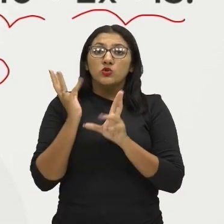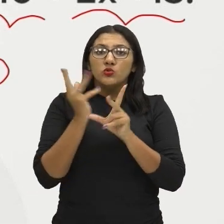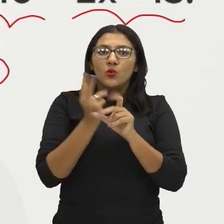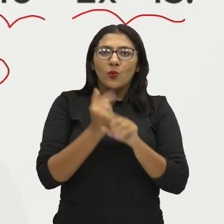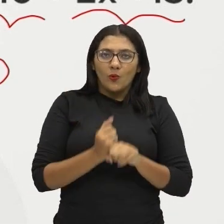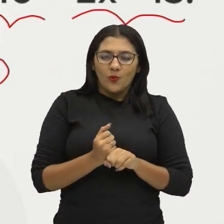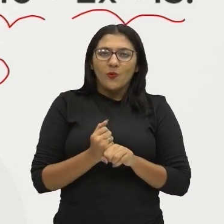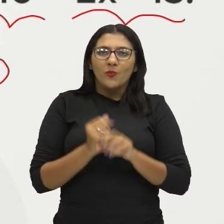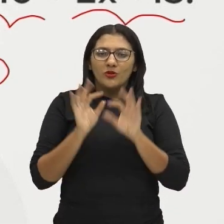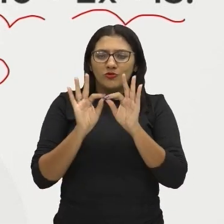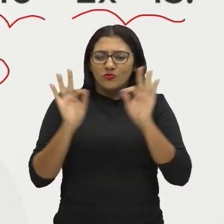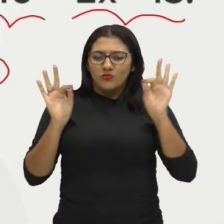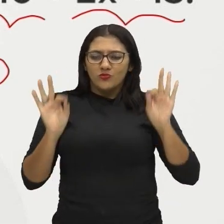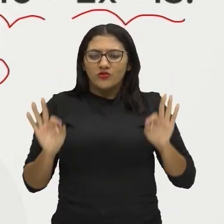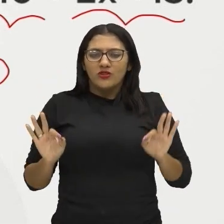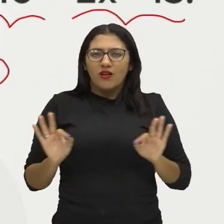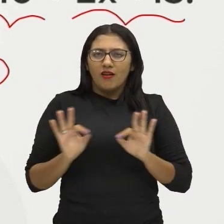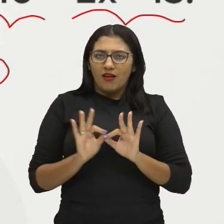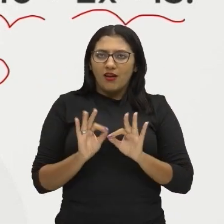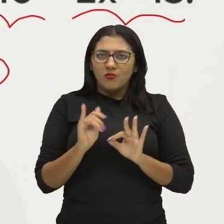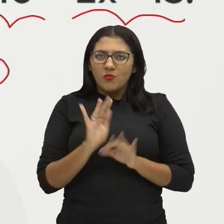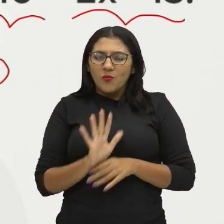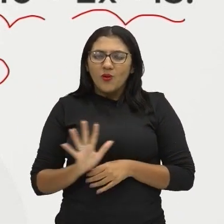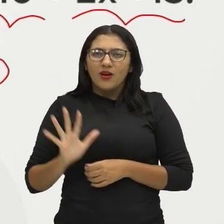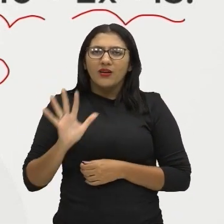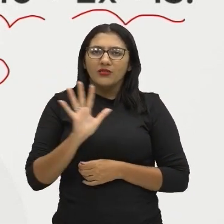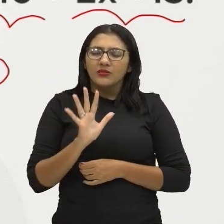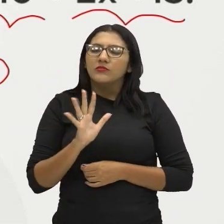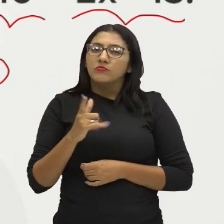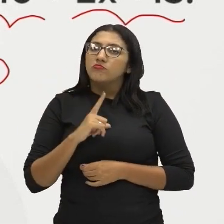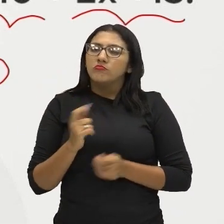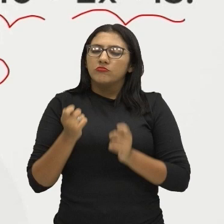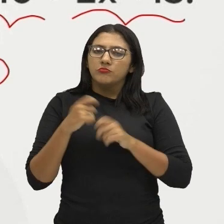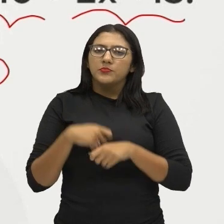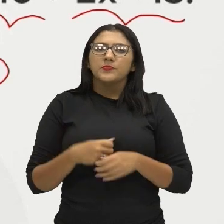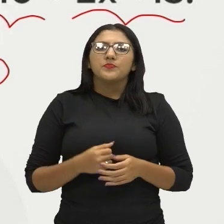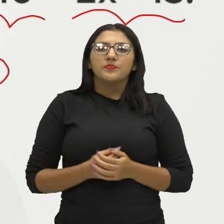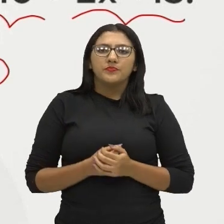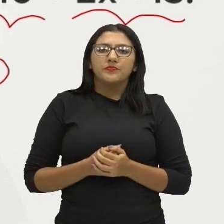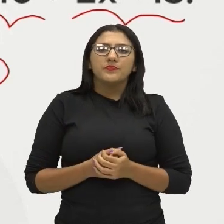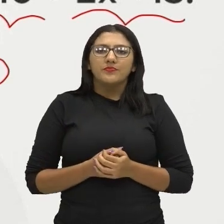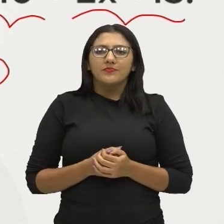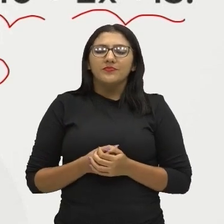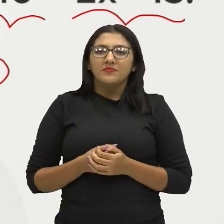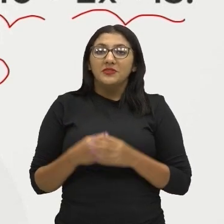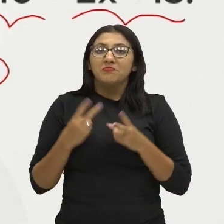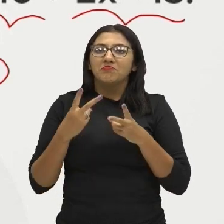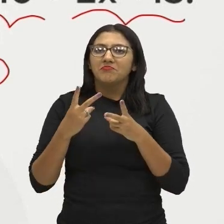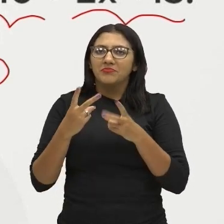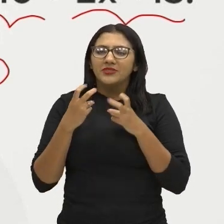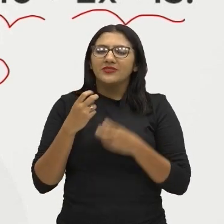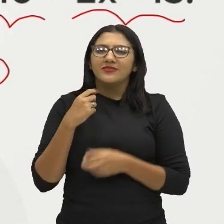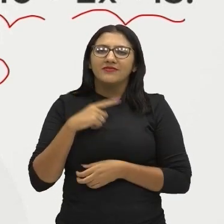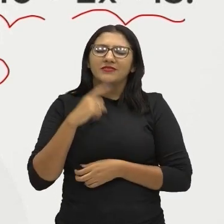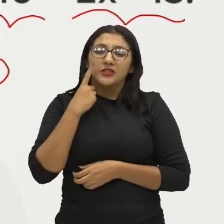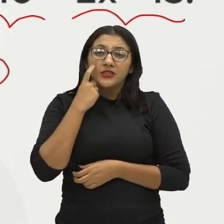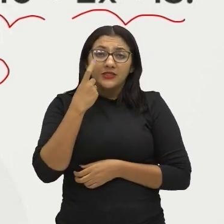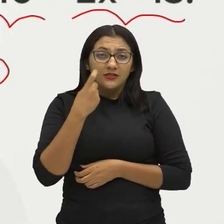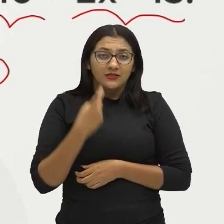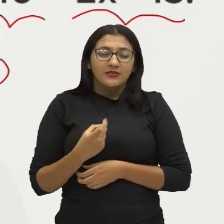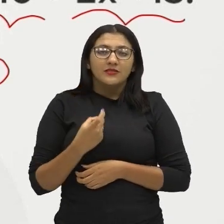lados de uma figura. Com perímetro você consegue. Então, olha só que coisa interessante,